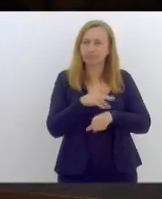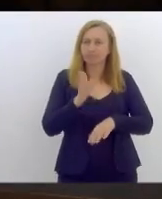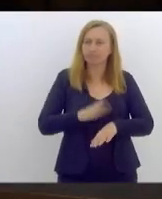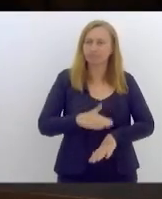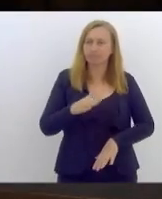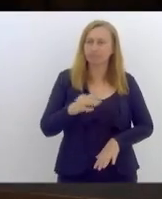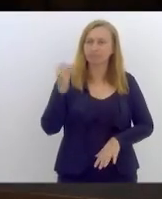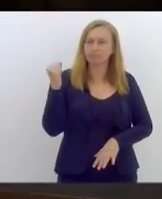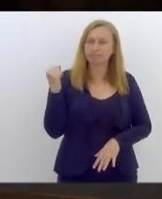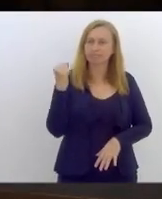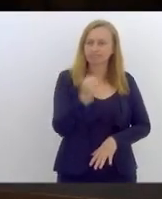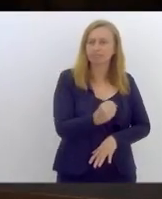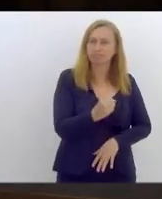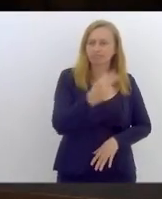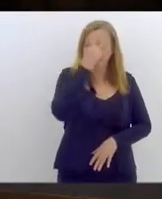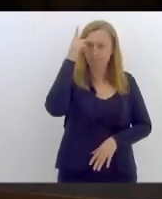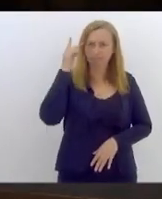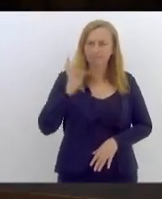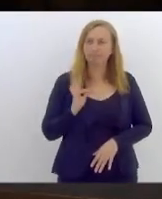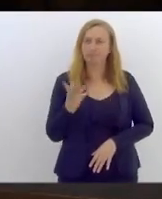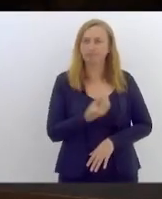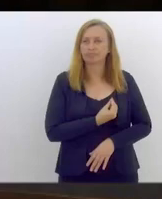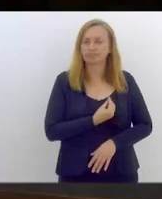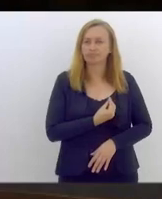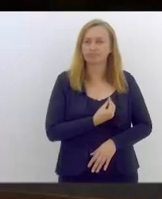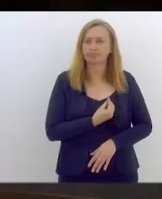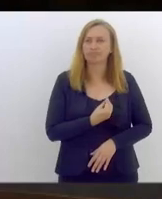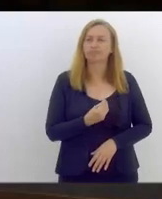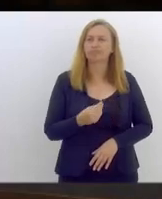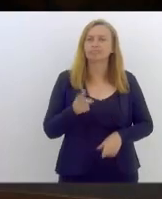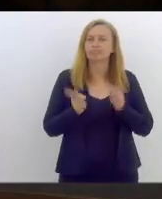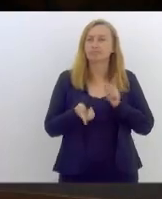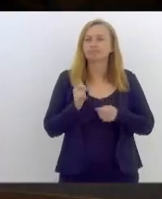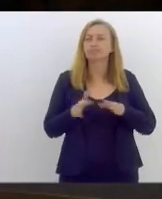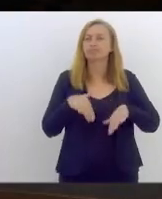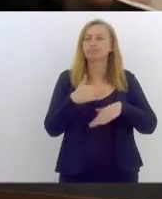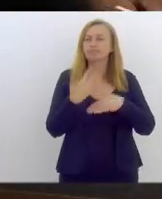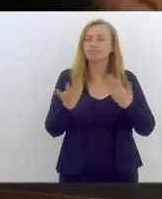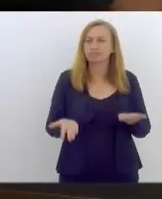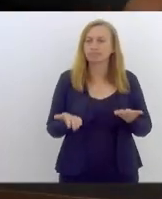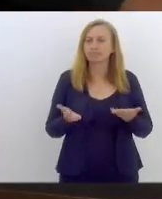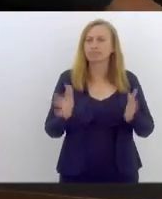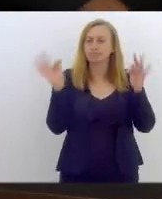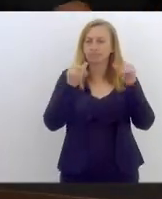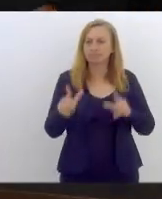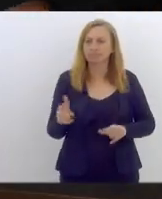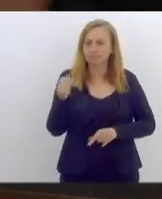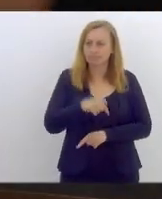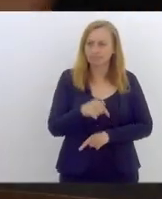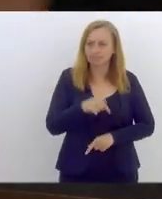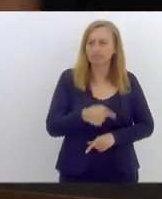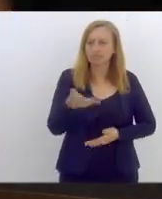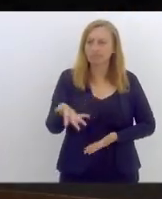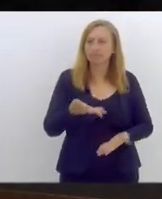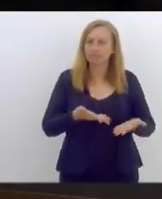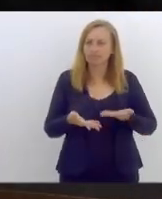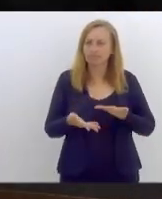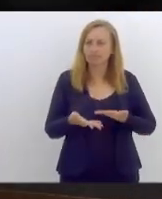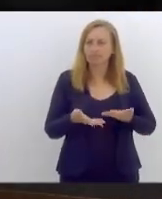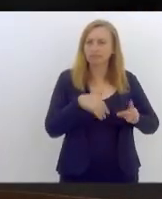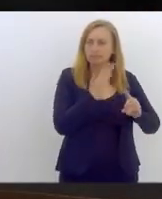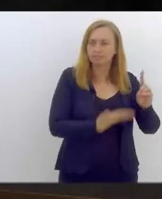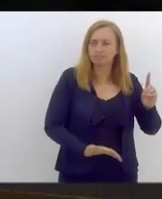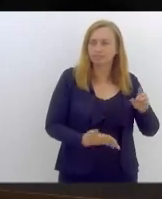mais assassina pessoas trans, mulheres trans e travestis. Então, eu estou honrada aqui também de estar aqui compartilhando a homenagem com